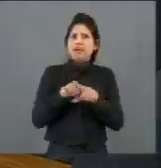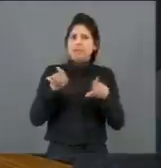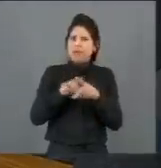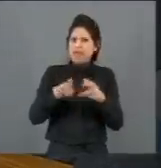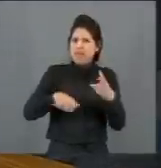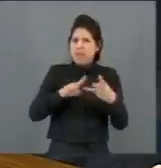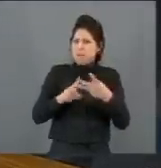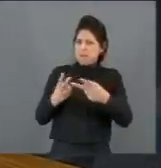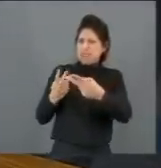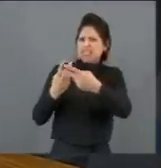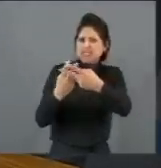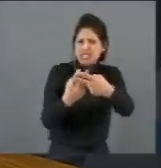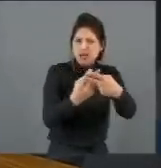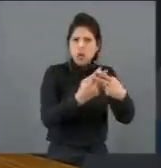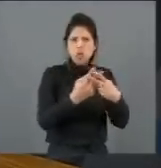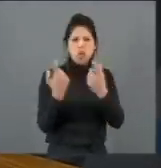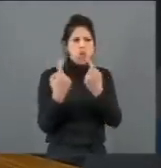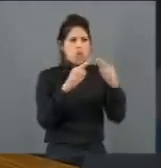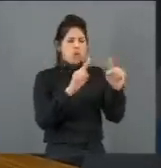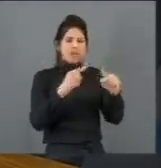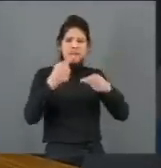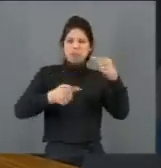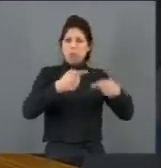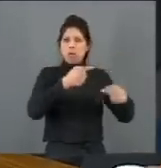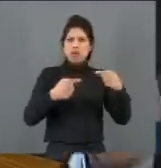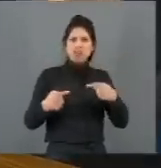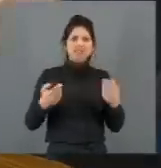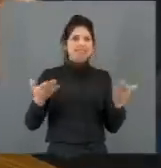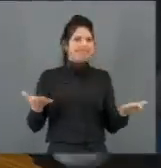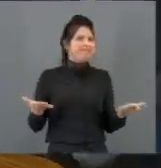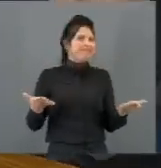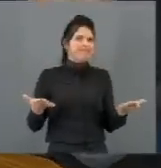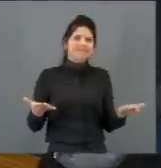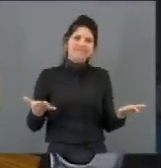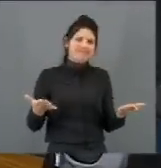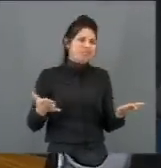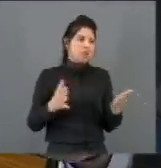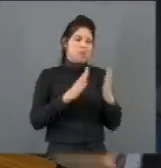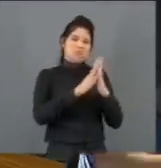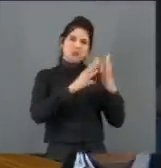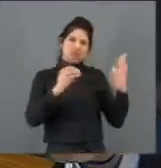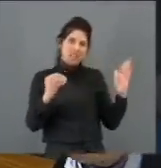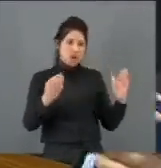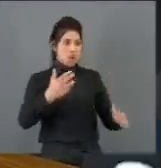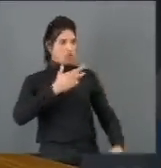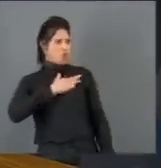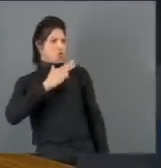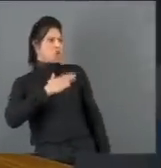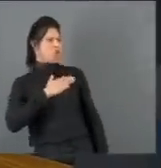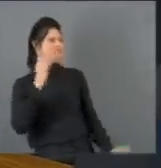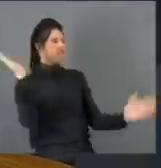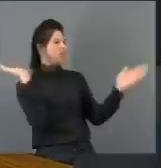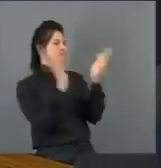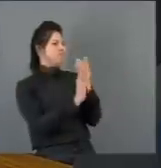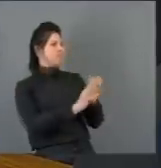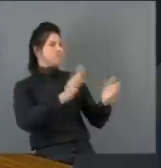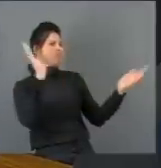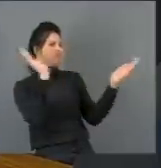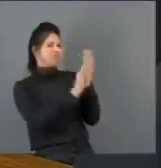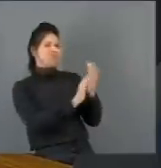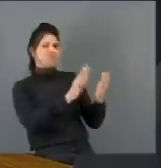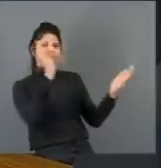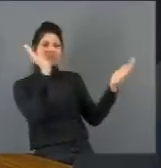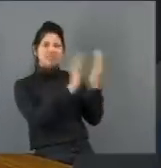de opositores políticos. Esse é o modelo que o Lula aplaude e a BEI não fala nada.